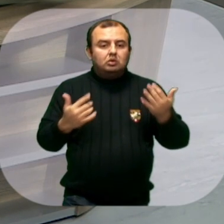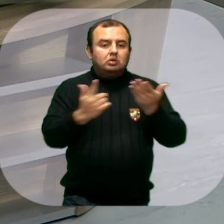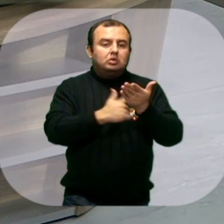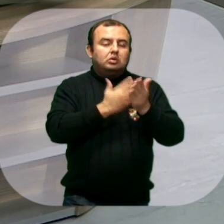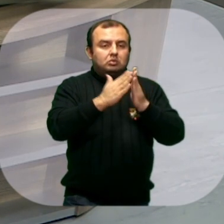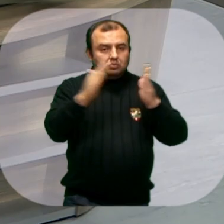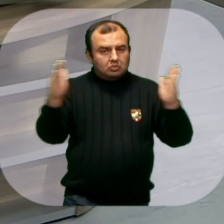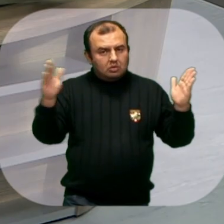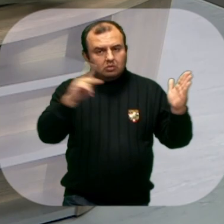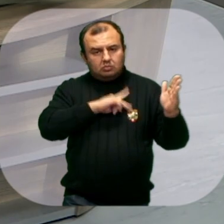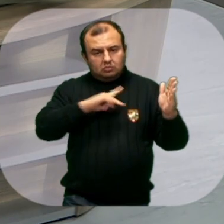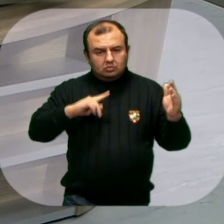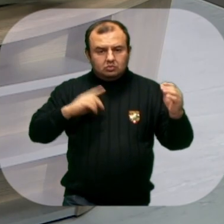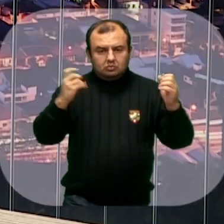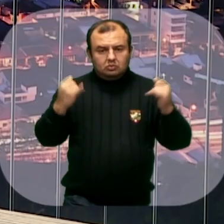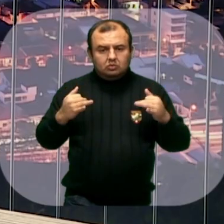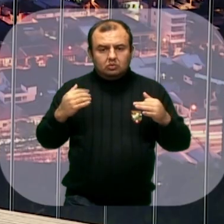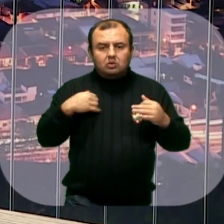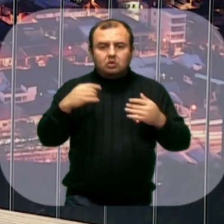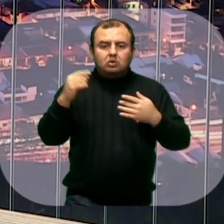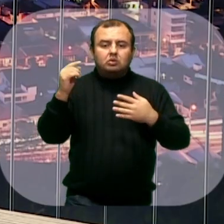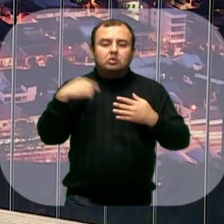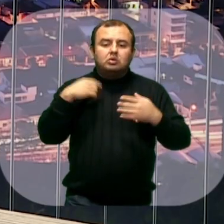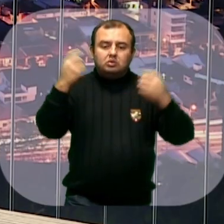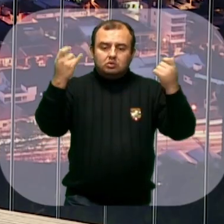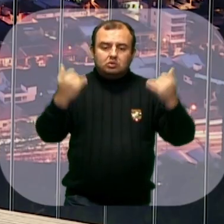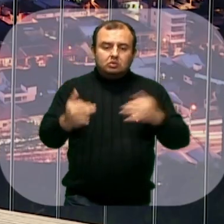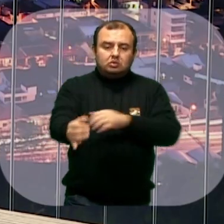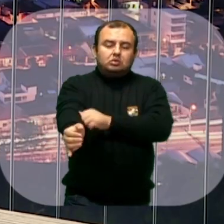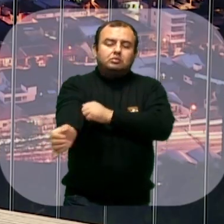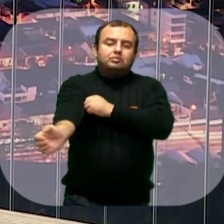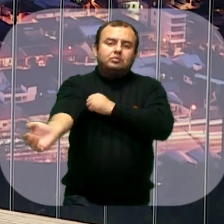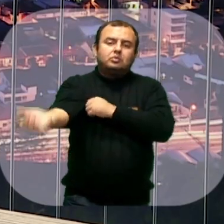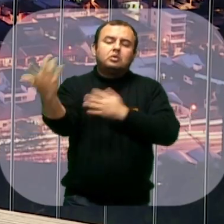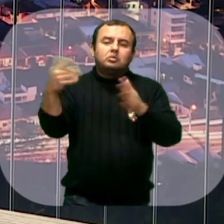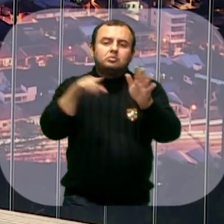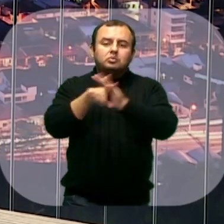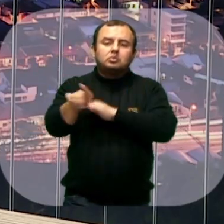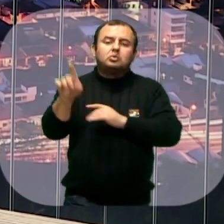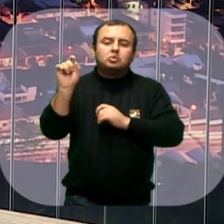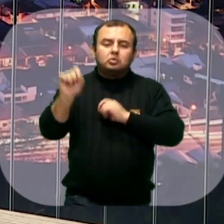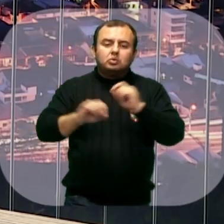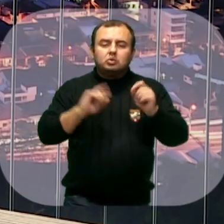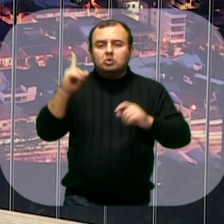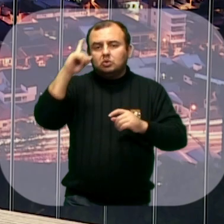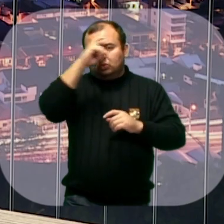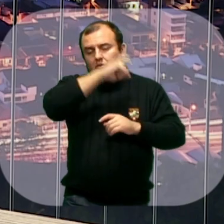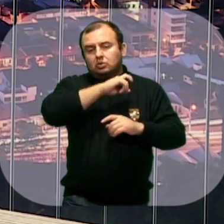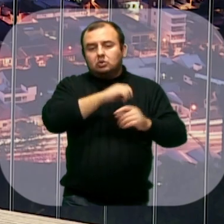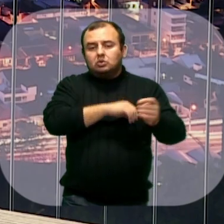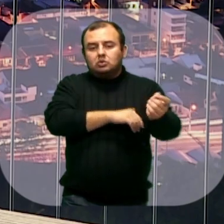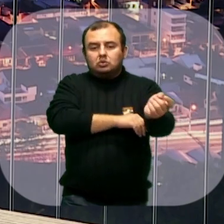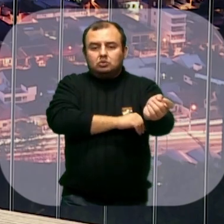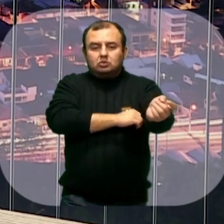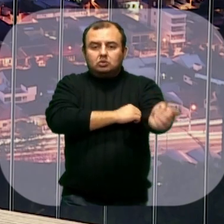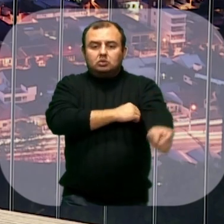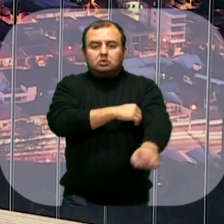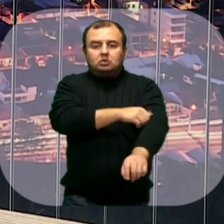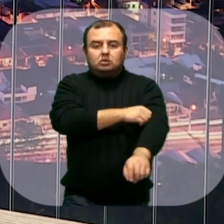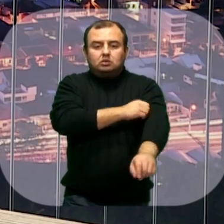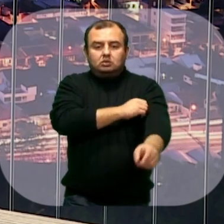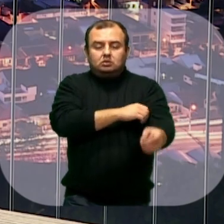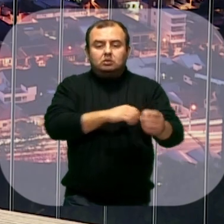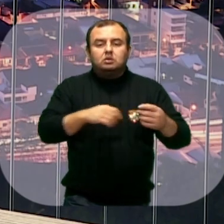pública, você até adiantou o meu ponto da pauta aqui que eu queria te perguntar, que é uma dificuldade que, inclusive, a maior parte